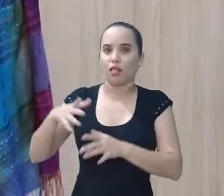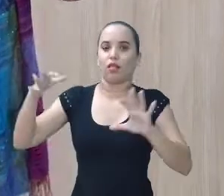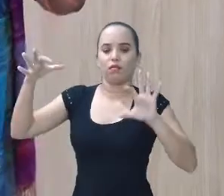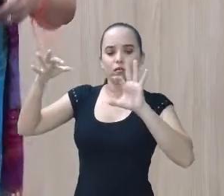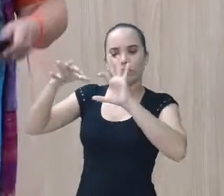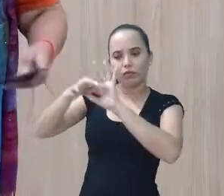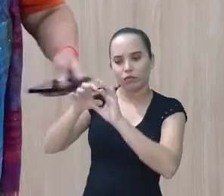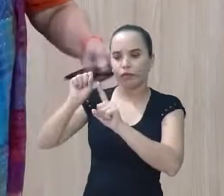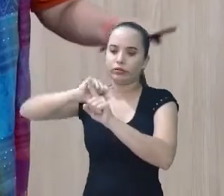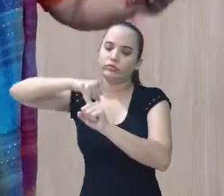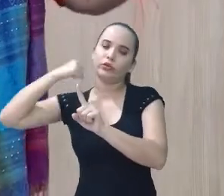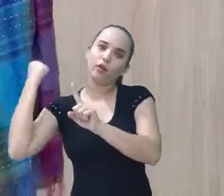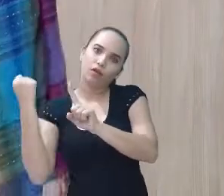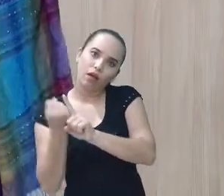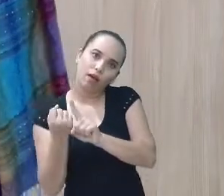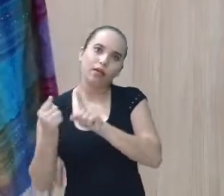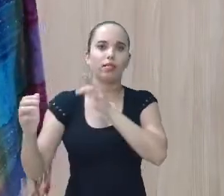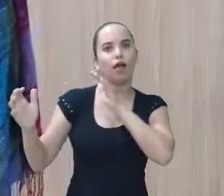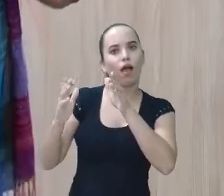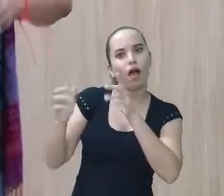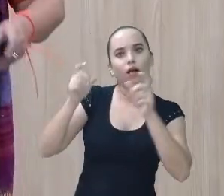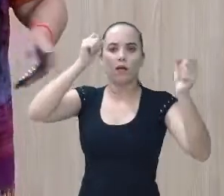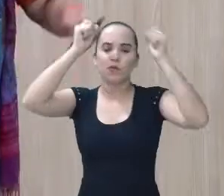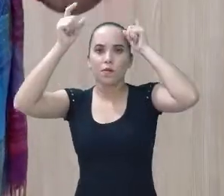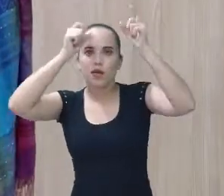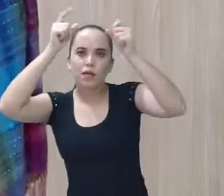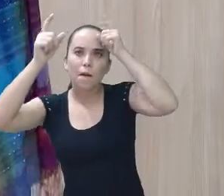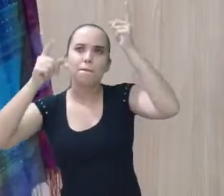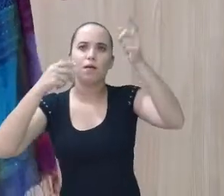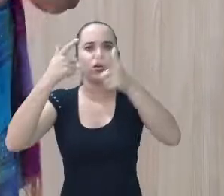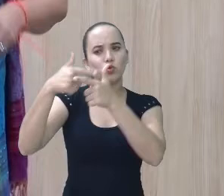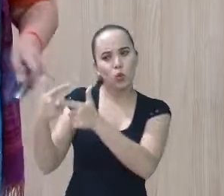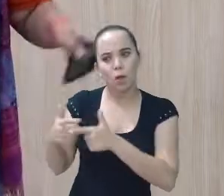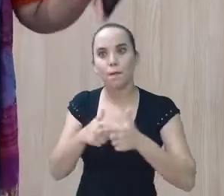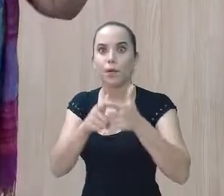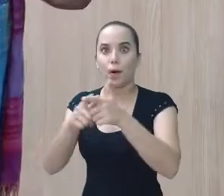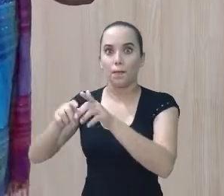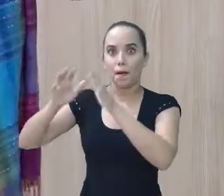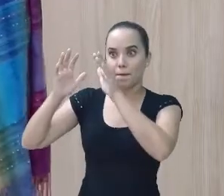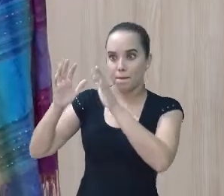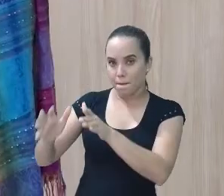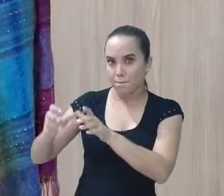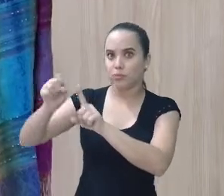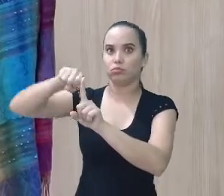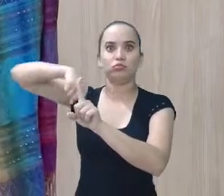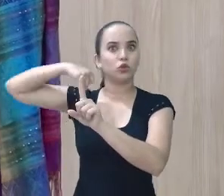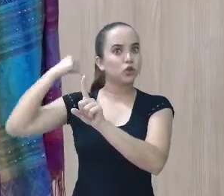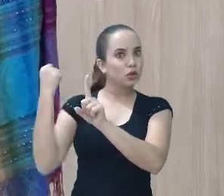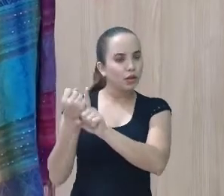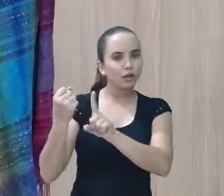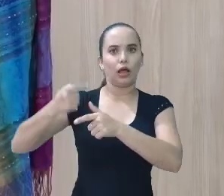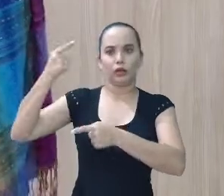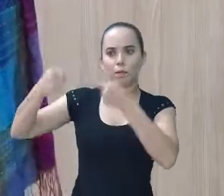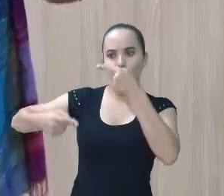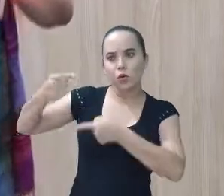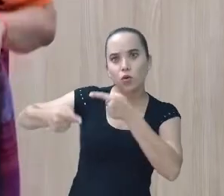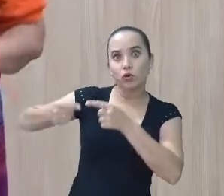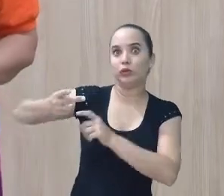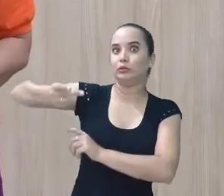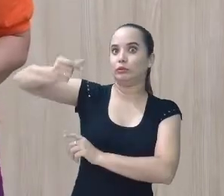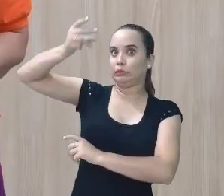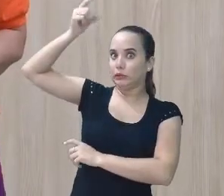sociedade, com os padrões, com os pensamentos, com os problemas sociais, políticos